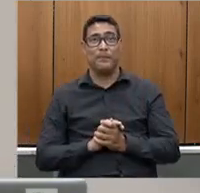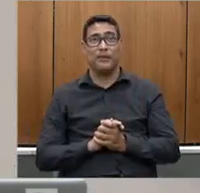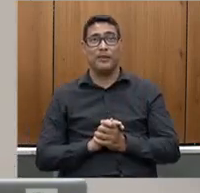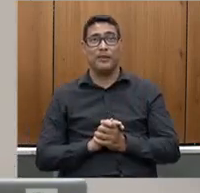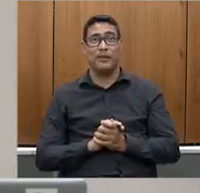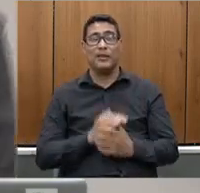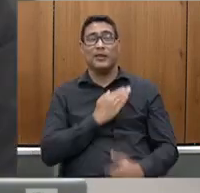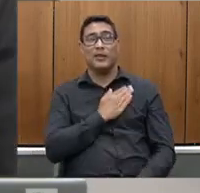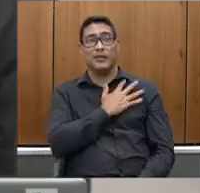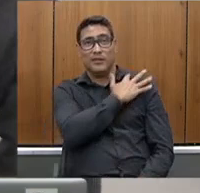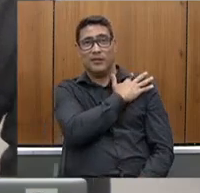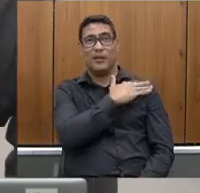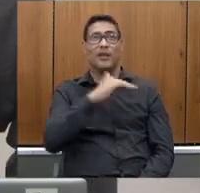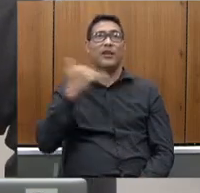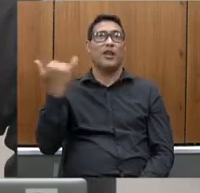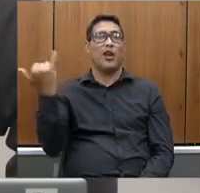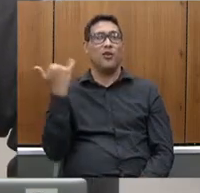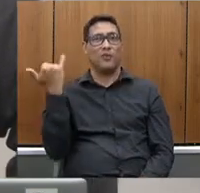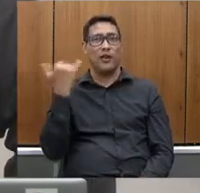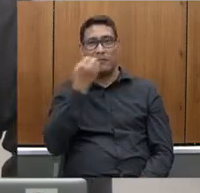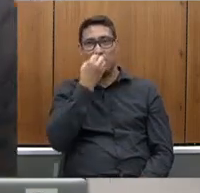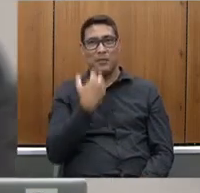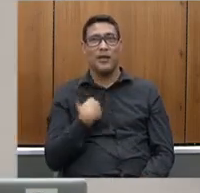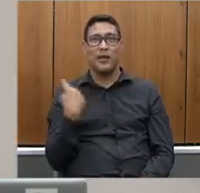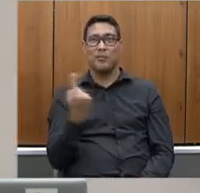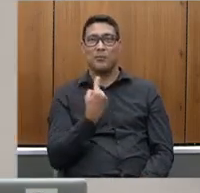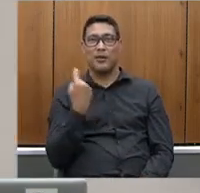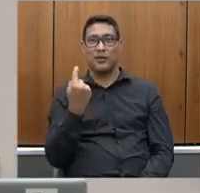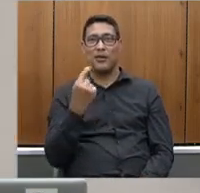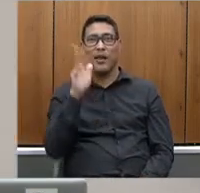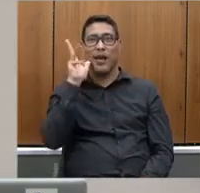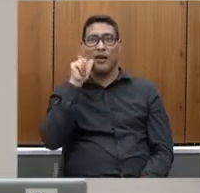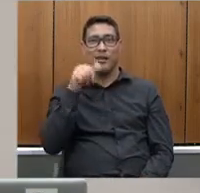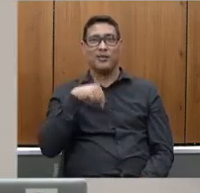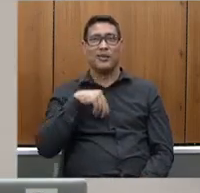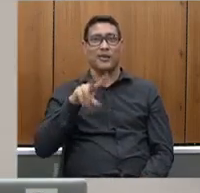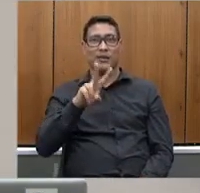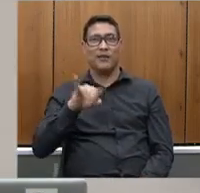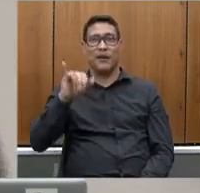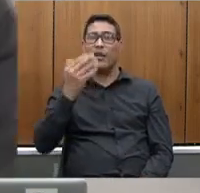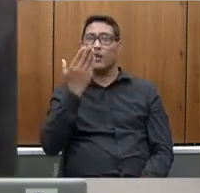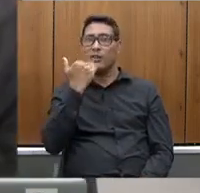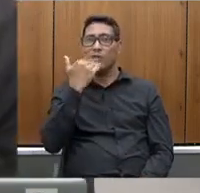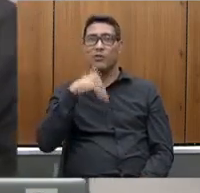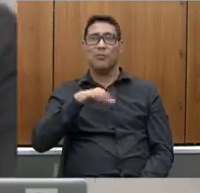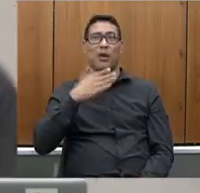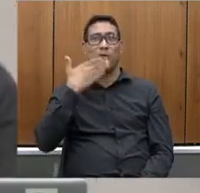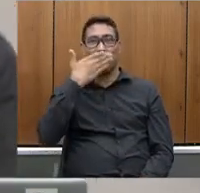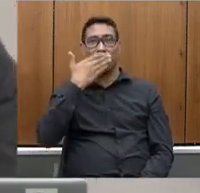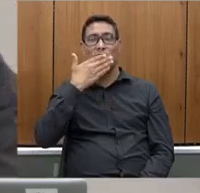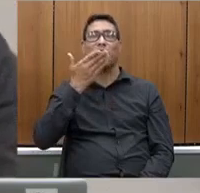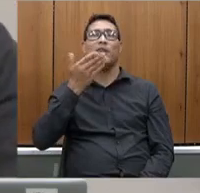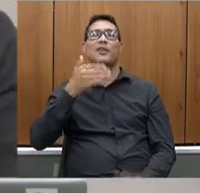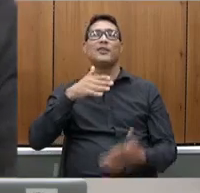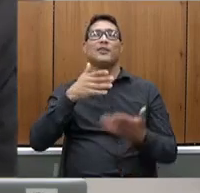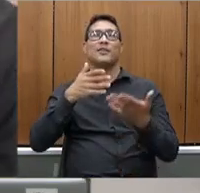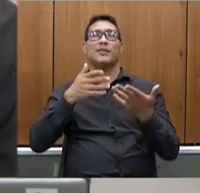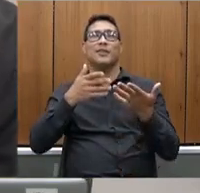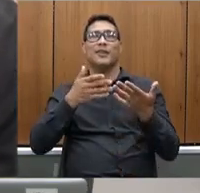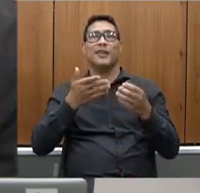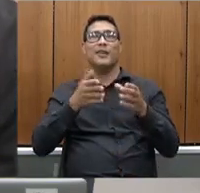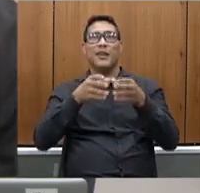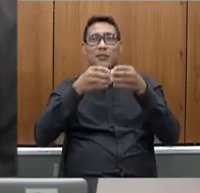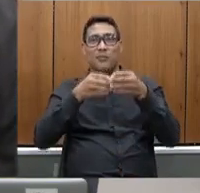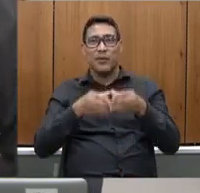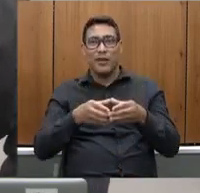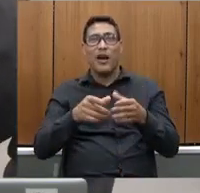Qual é o Giovani contava muito bem aqui para nós ela falou Deputado a gente acha que já a balada já vai comer o doce de leite não vai tá lá no fundinho antes de comer o doce de